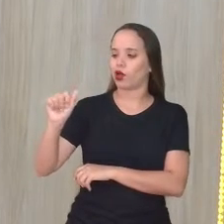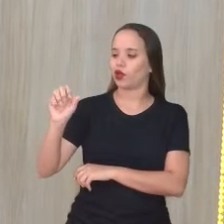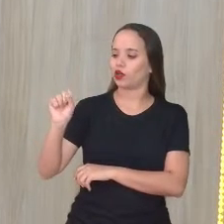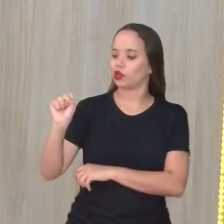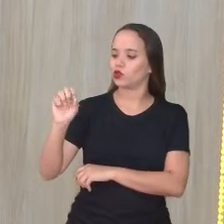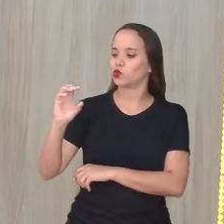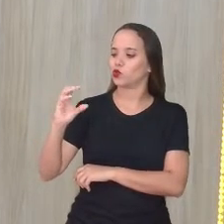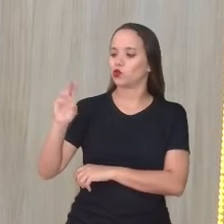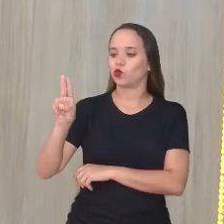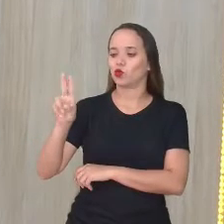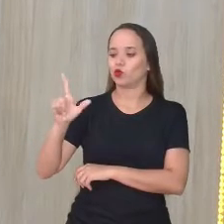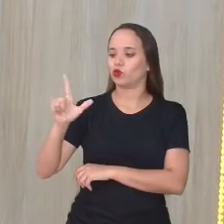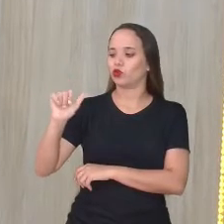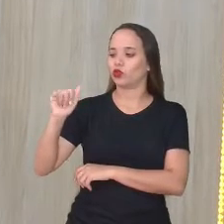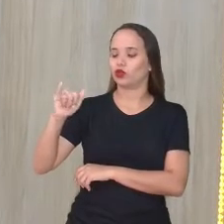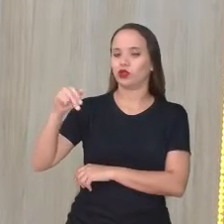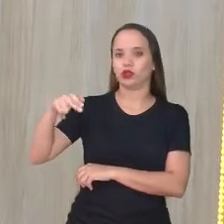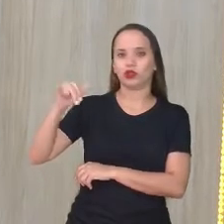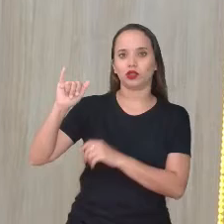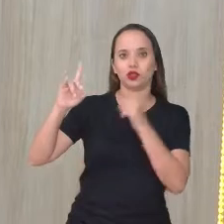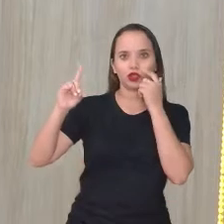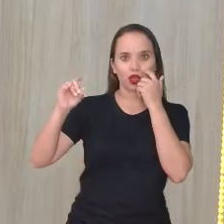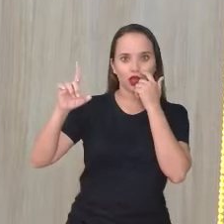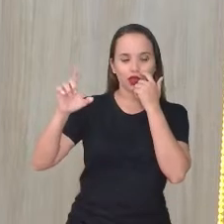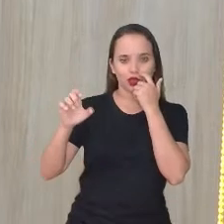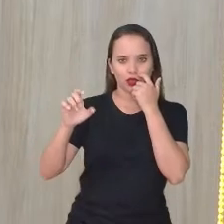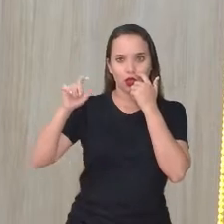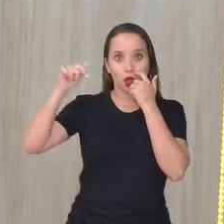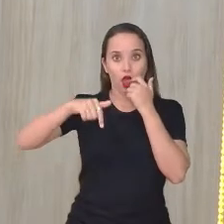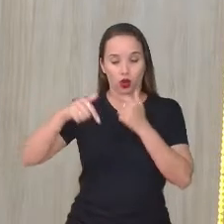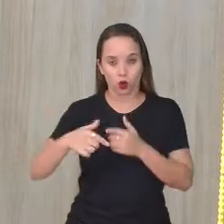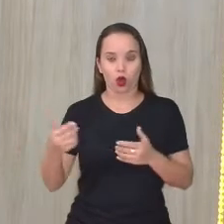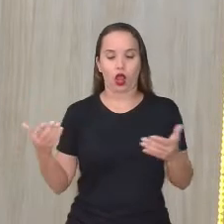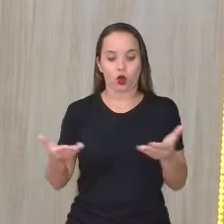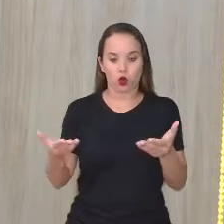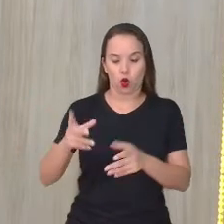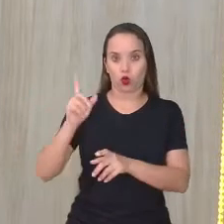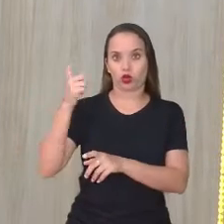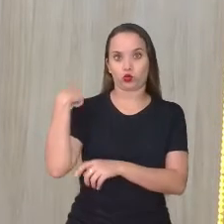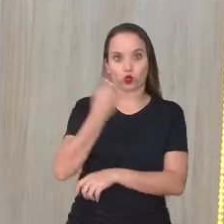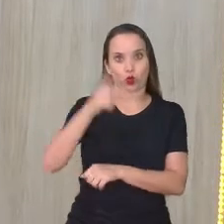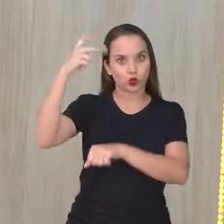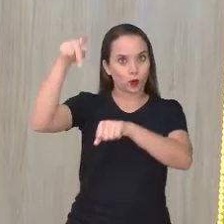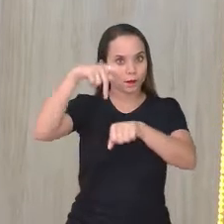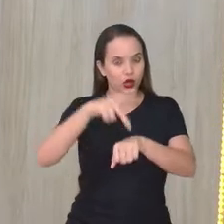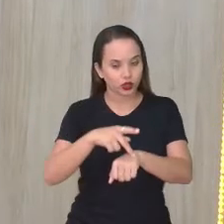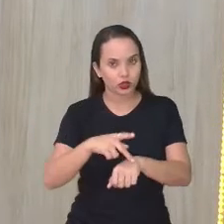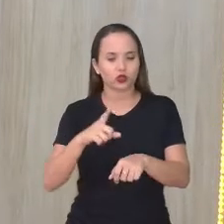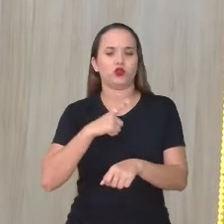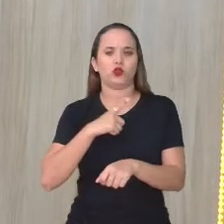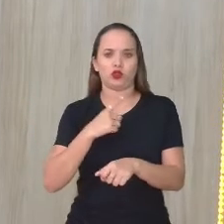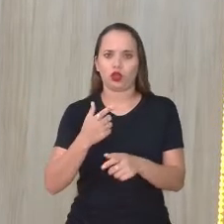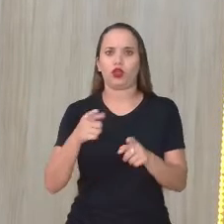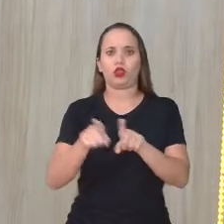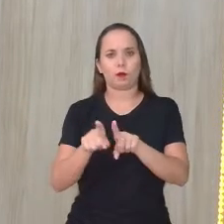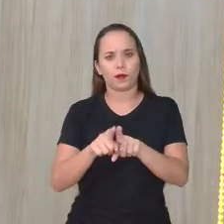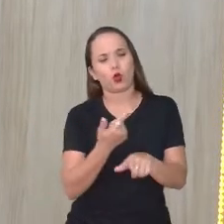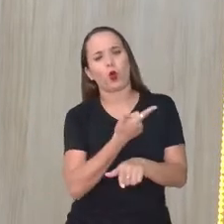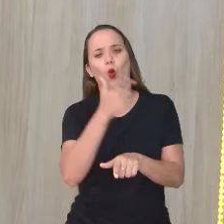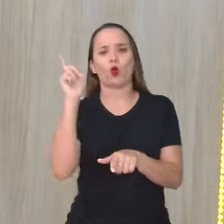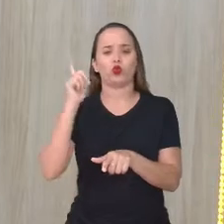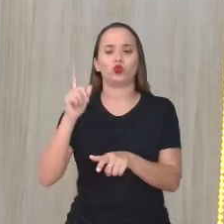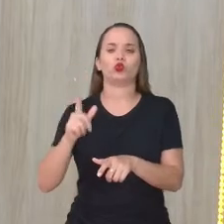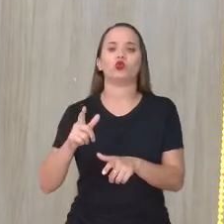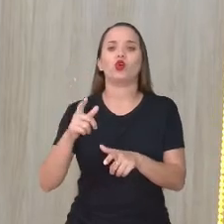nosso país, mas em alguns outros locais, se comemora agora, no mês de agosto, o Dia dos Pais, né?